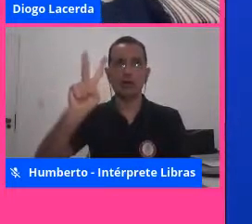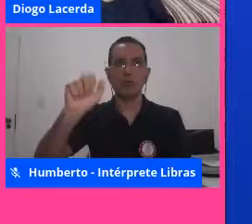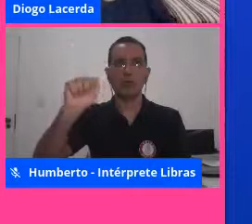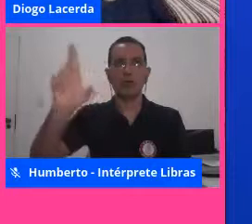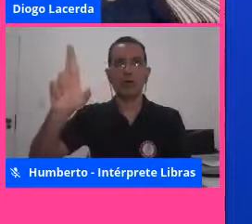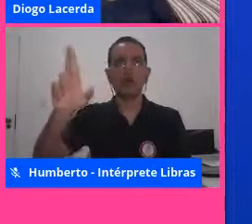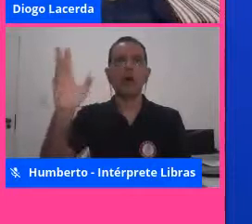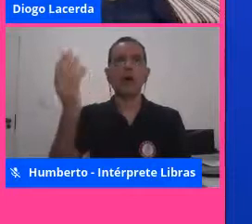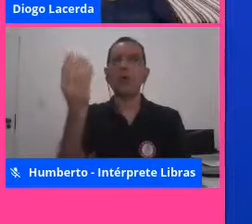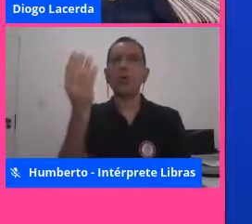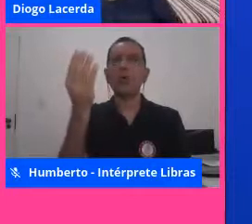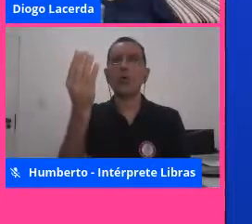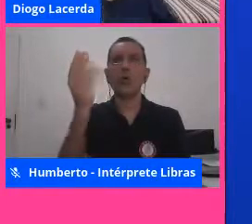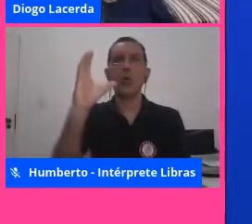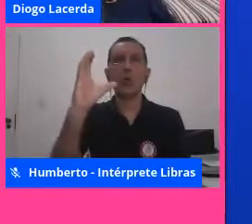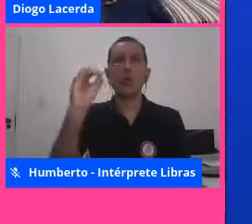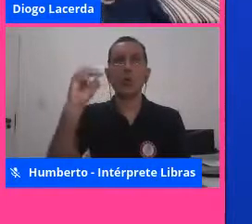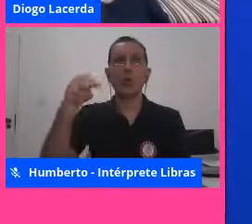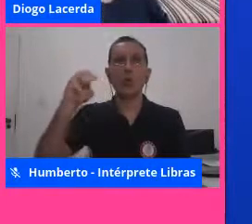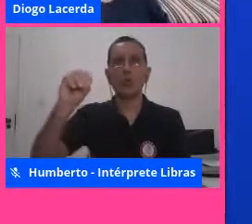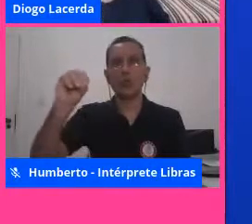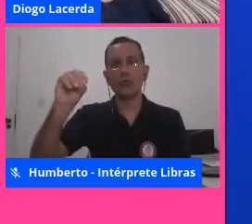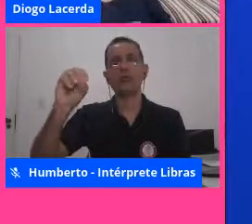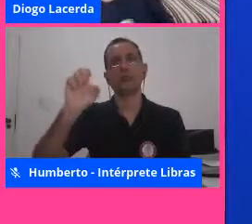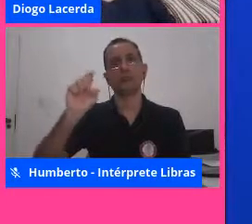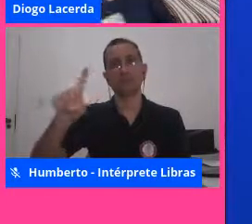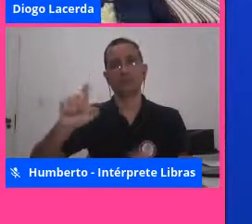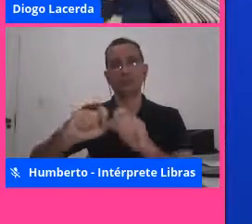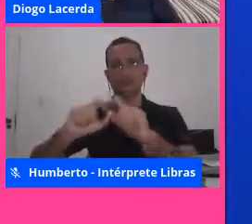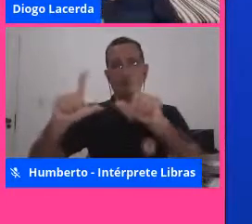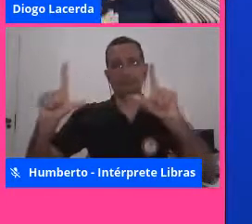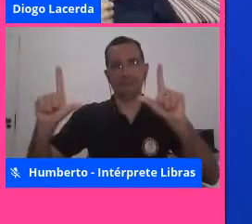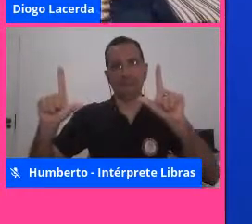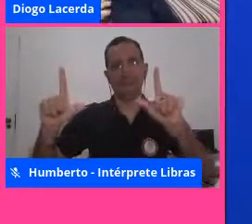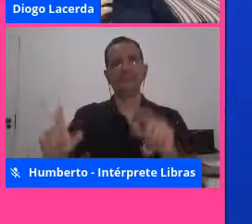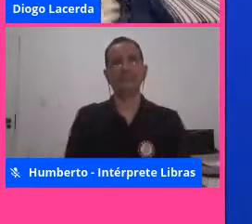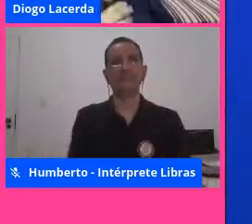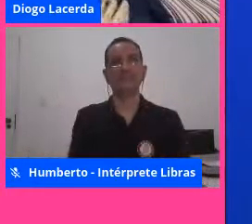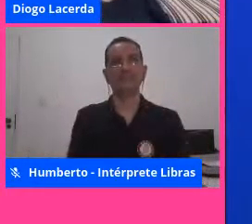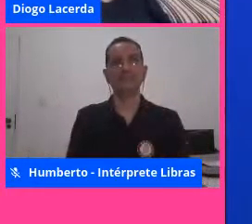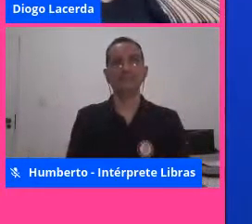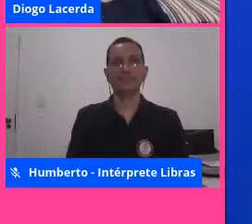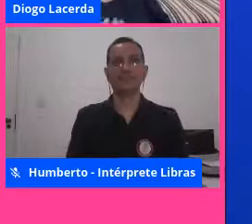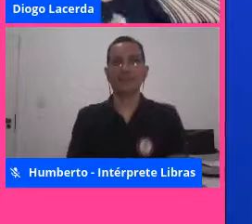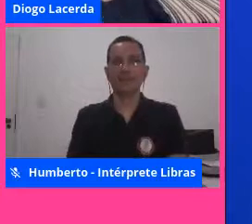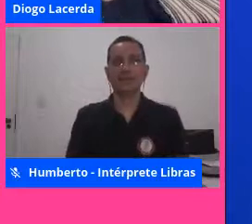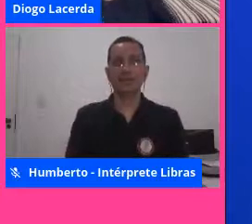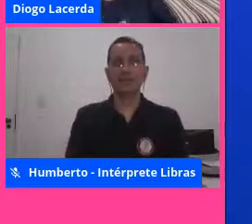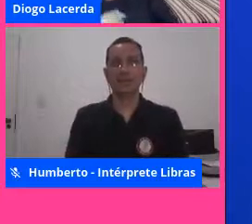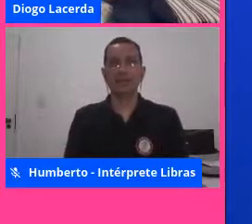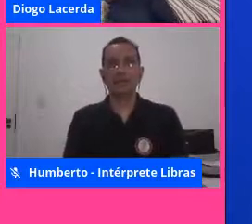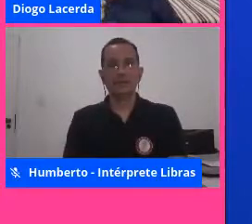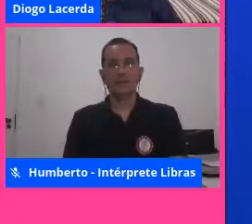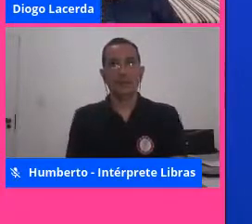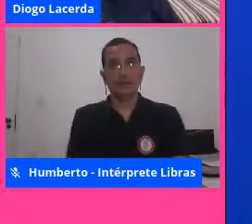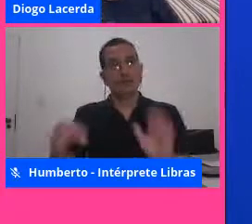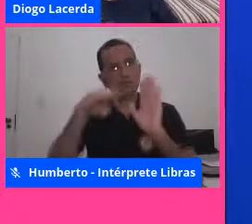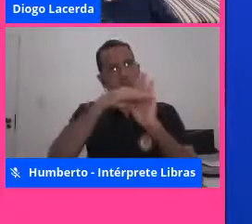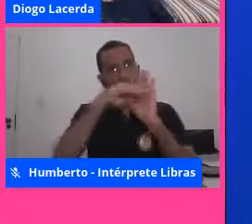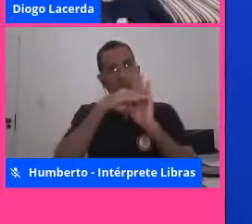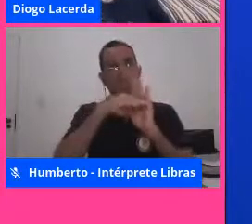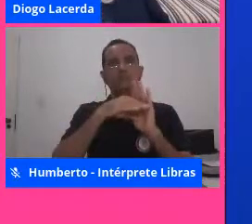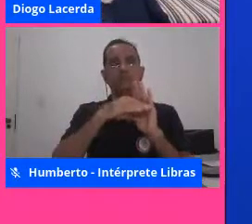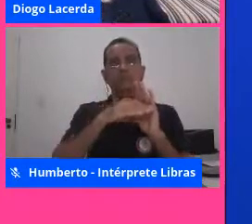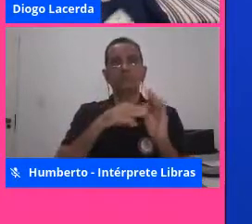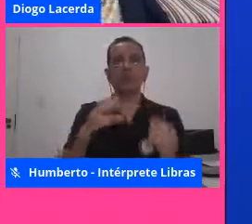arquivo que o programa que faz o fatiamento da peça 3D utiliza é o